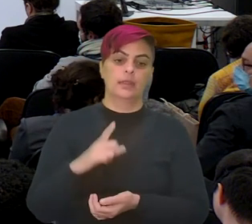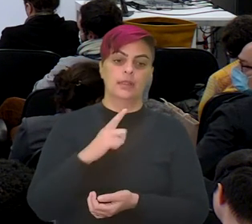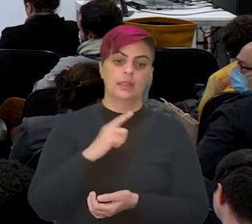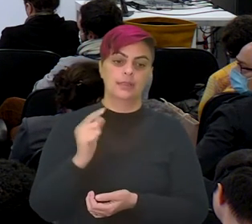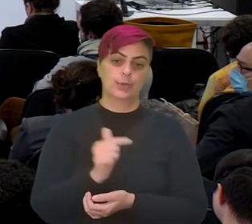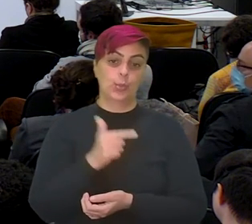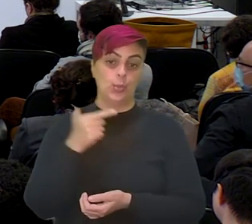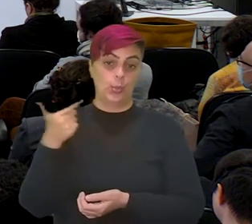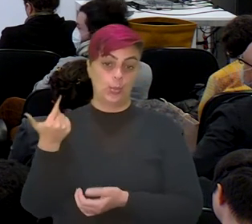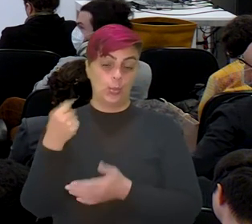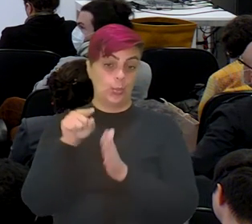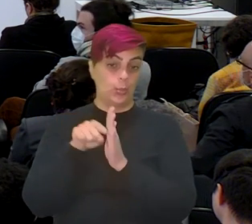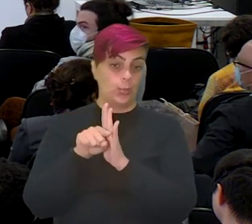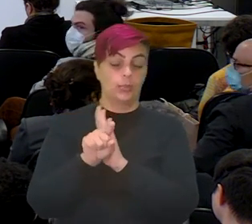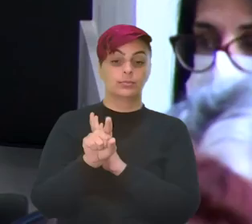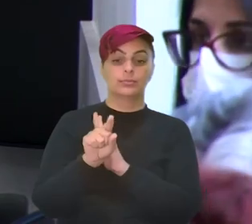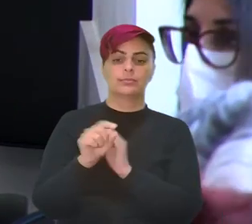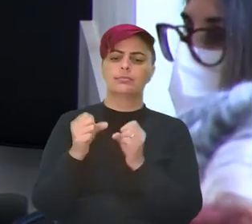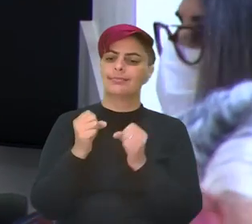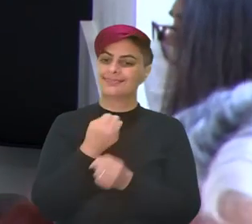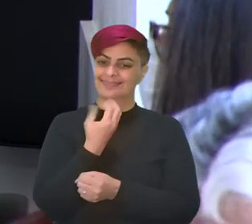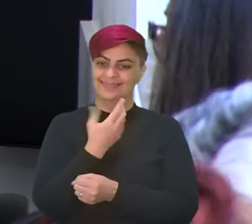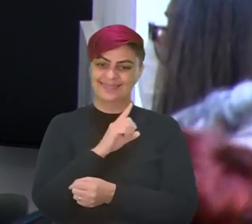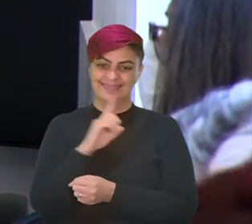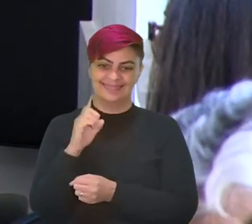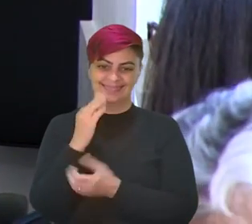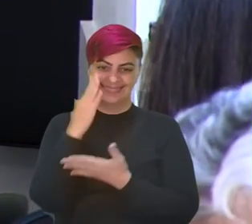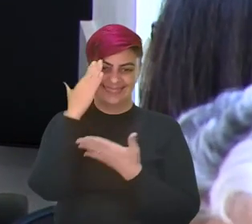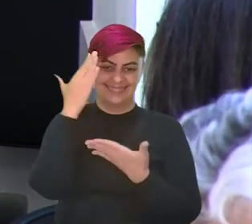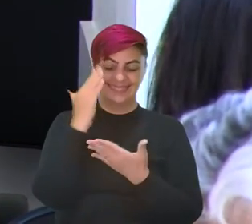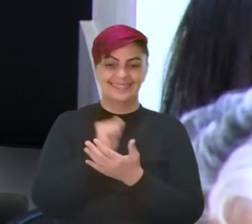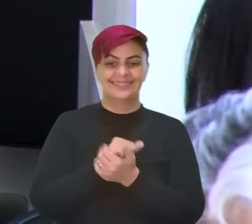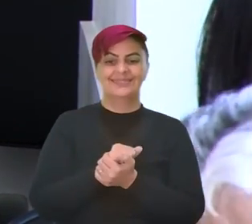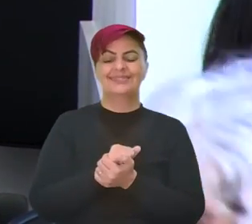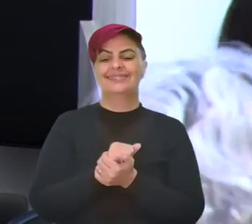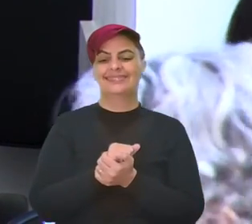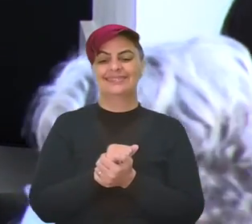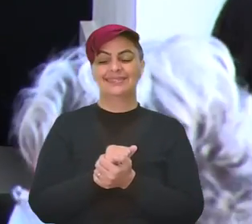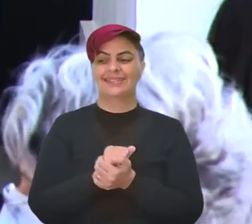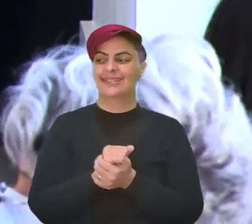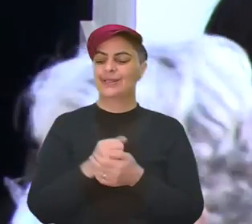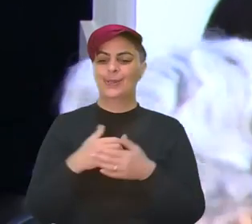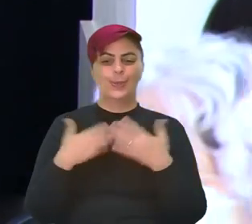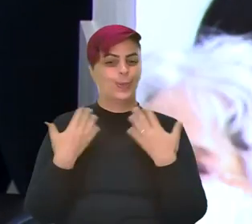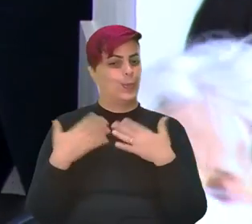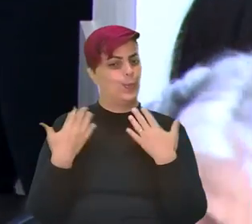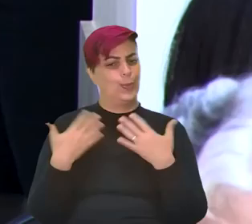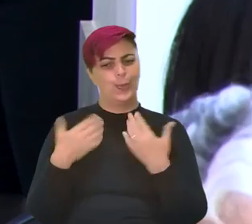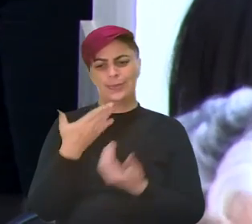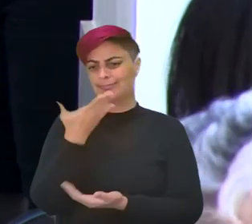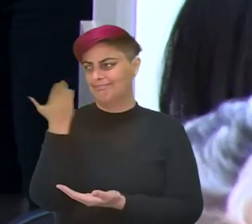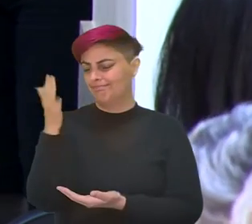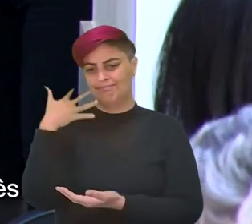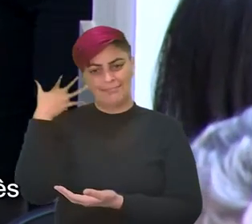Marisa, temos uma outra pergunta. Bom dia, obrigada. Bom dia. Apaixonante todos os